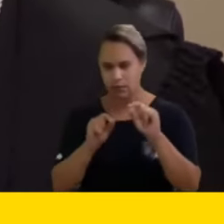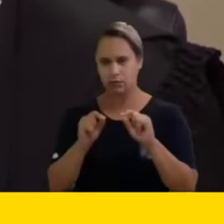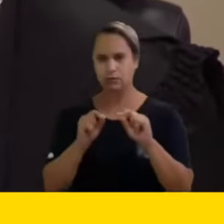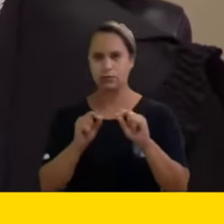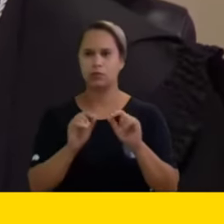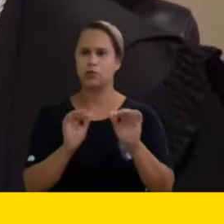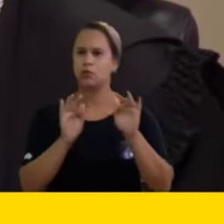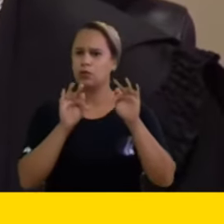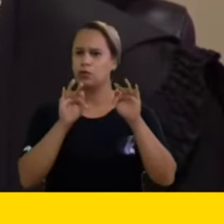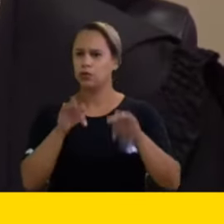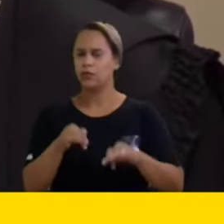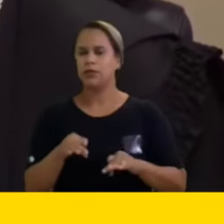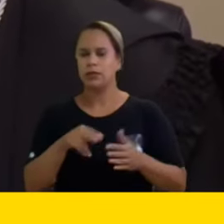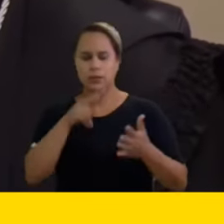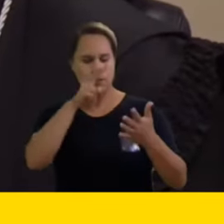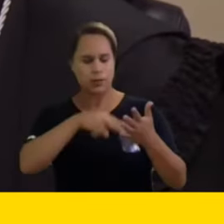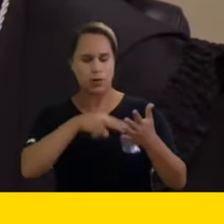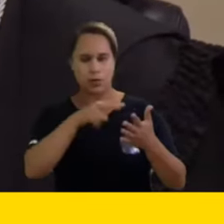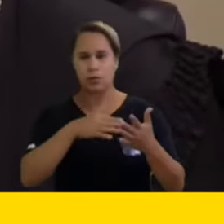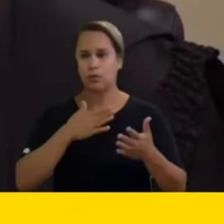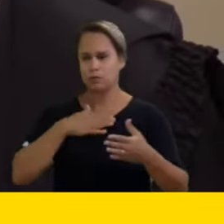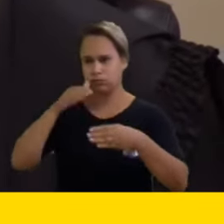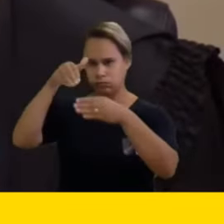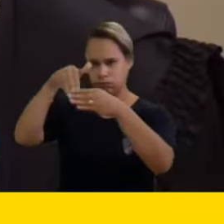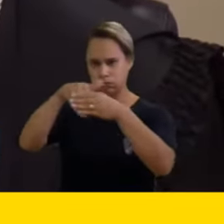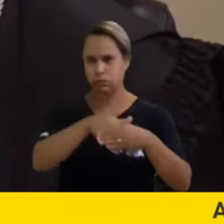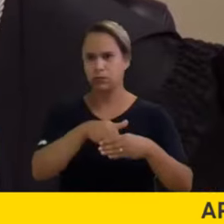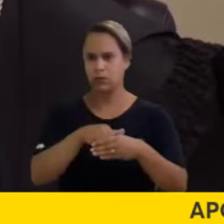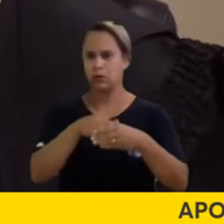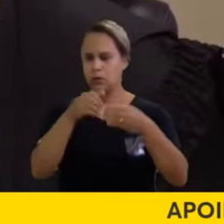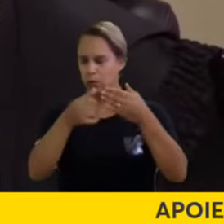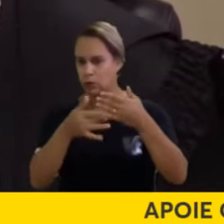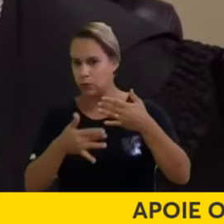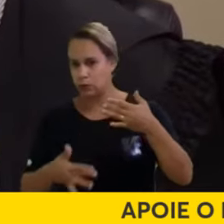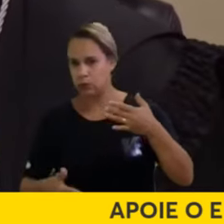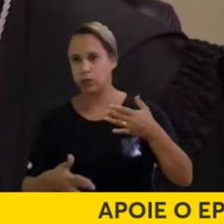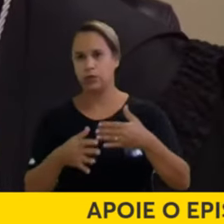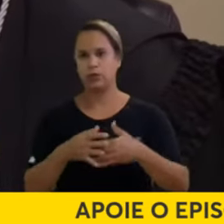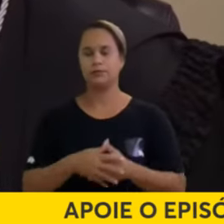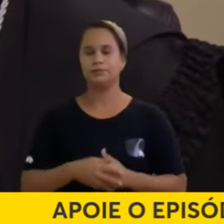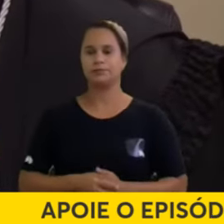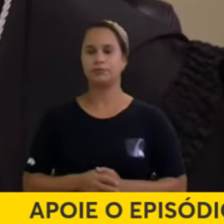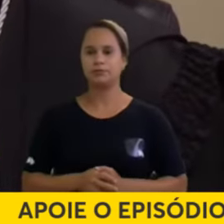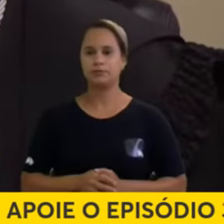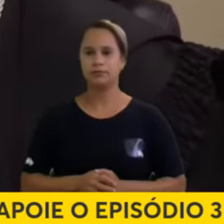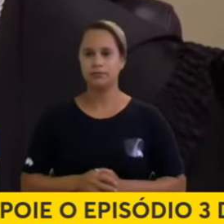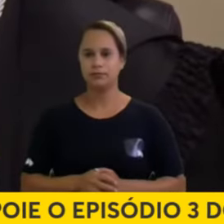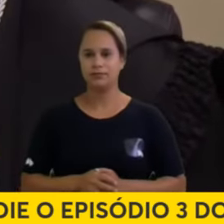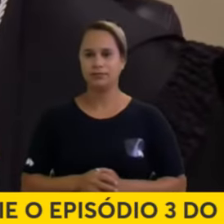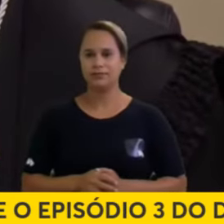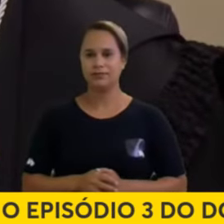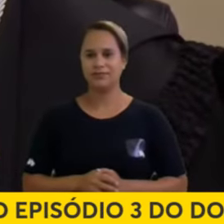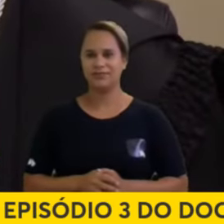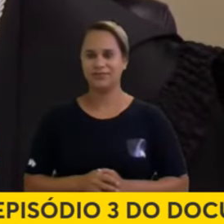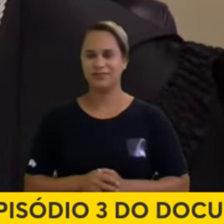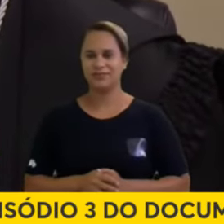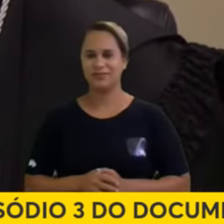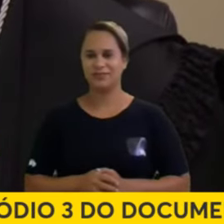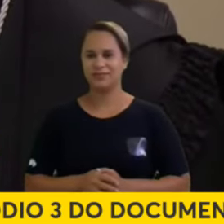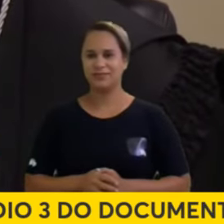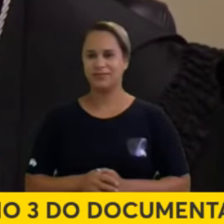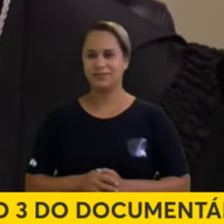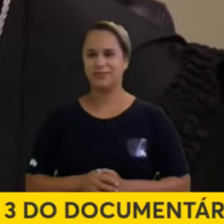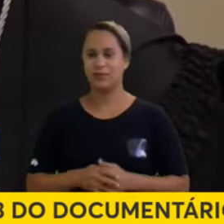aqui a leitura do Meu voto que é extenso Porém não tem as 3 4 horas ventiladas não sei on que tiraram isso e eu